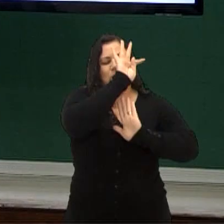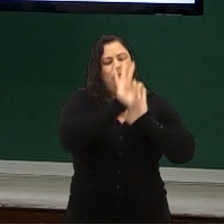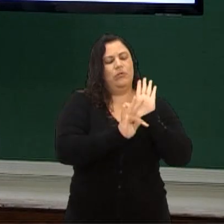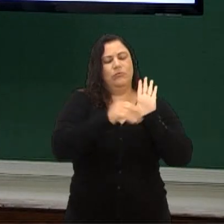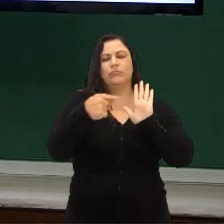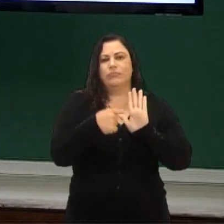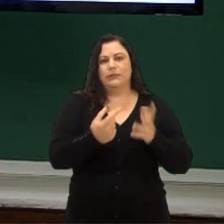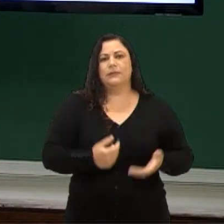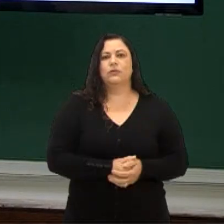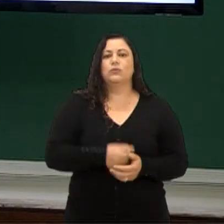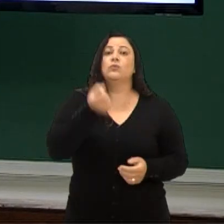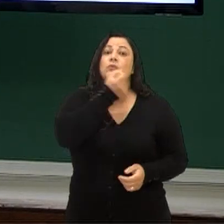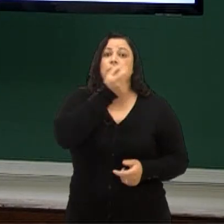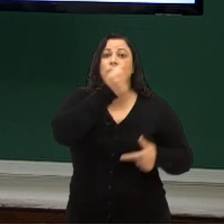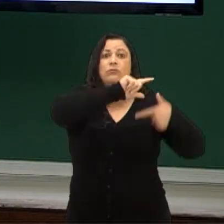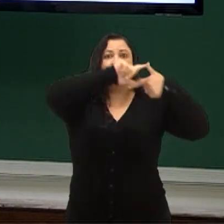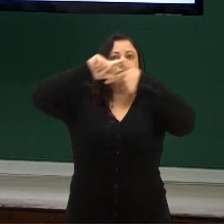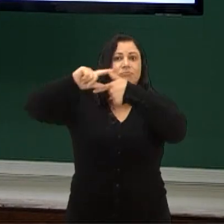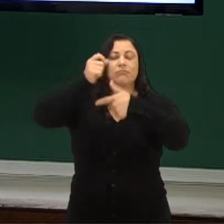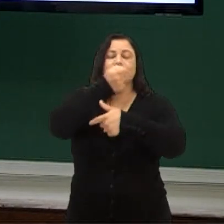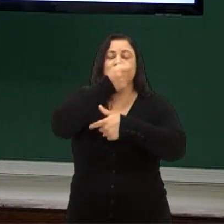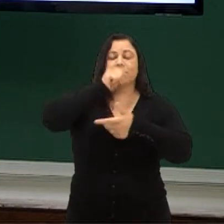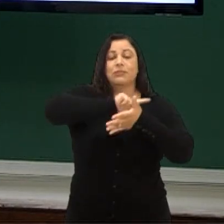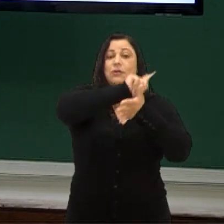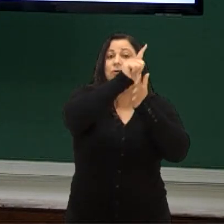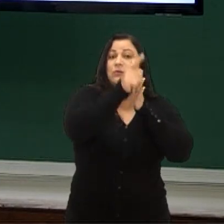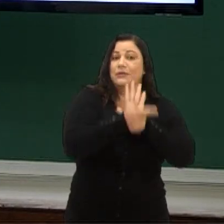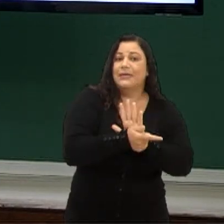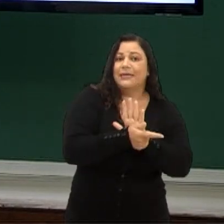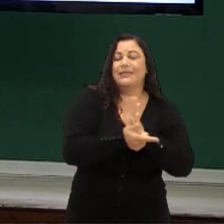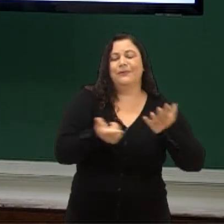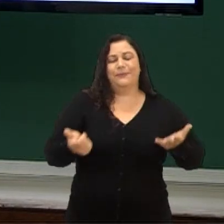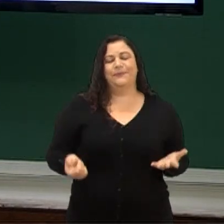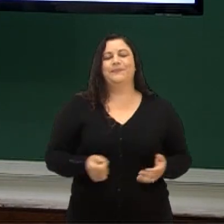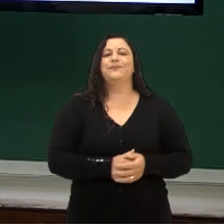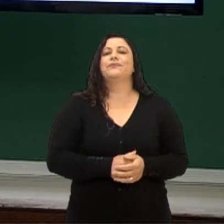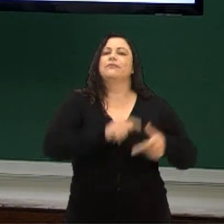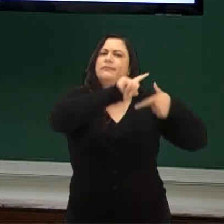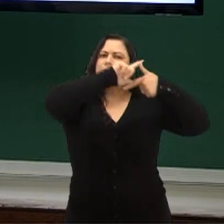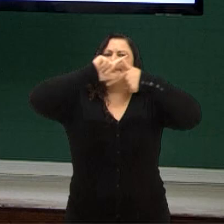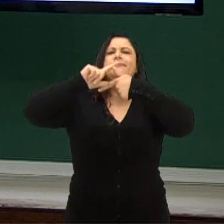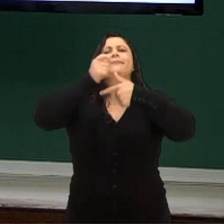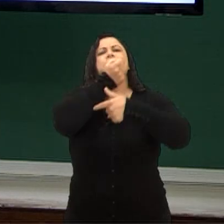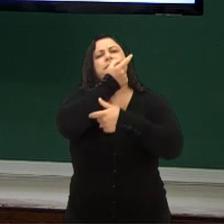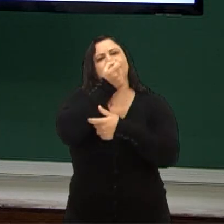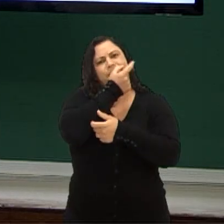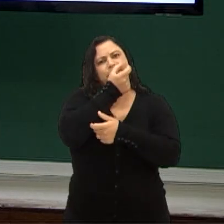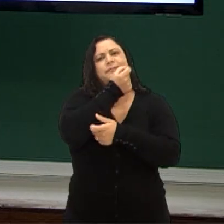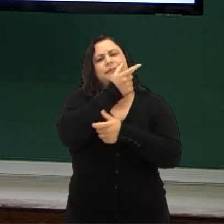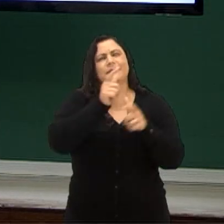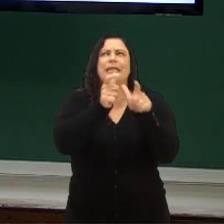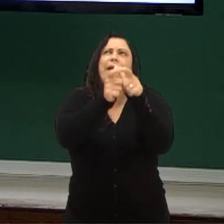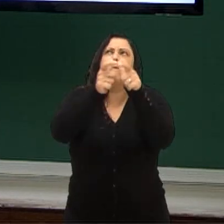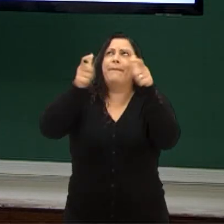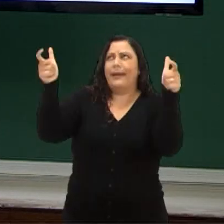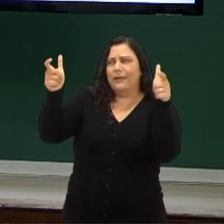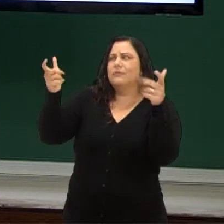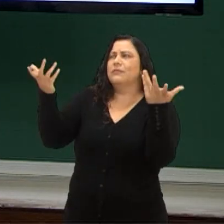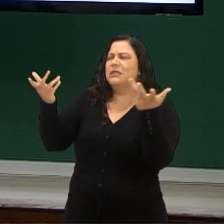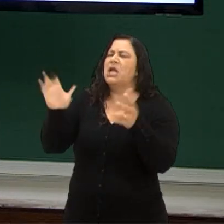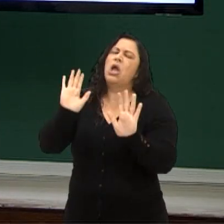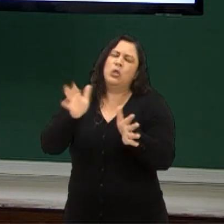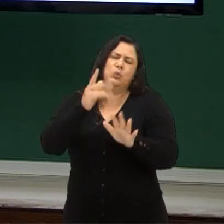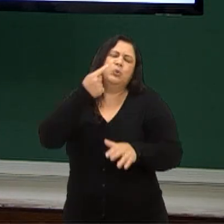e humor do gênero. Normalmente uma tirinha tem humor, a grande maioria delas. Pode acontecer de um... Já